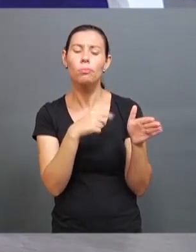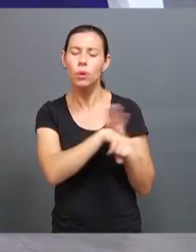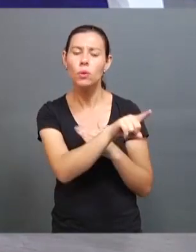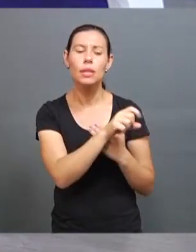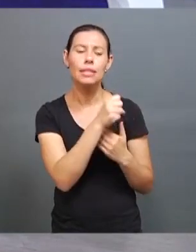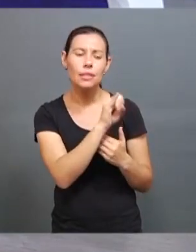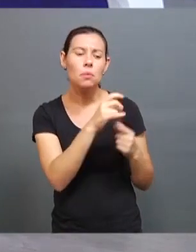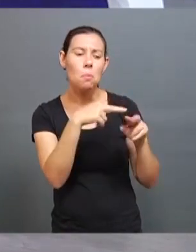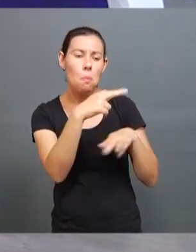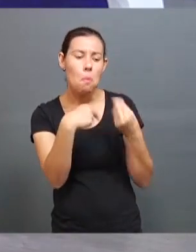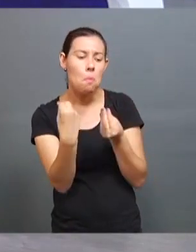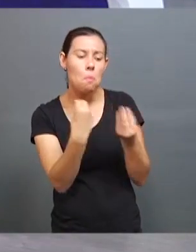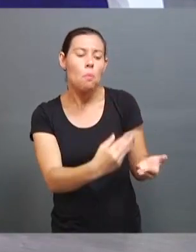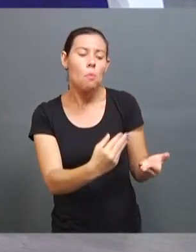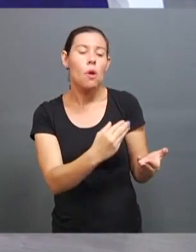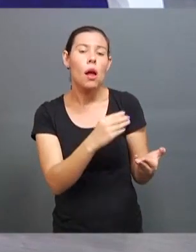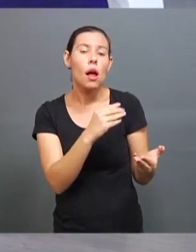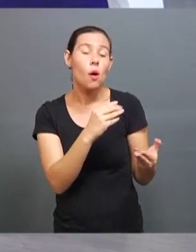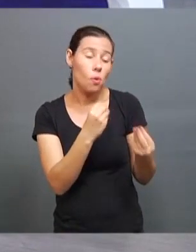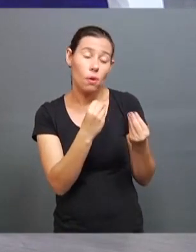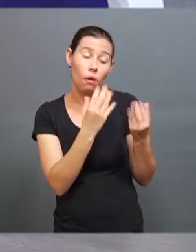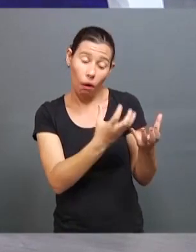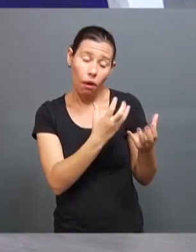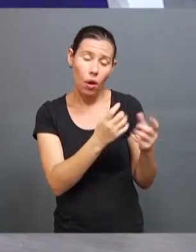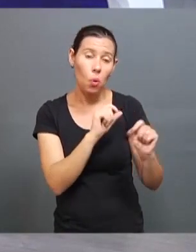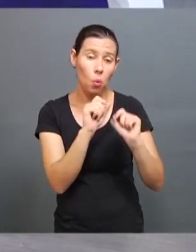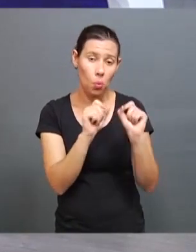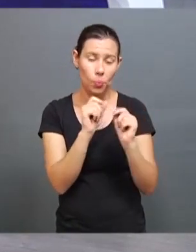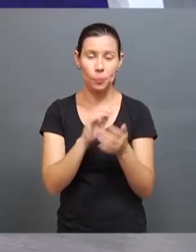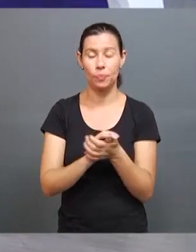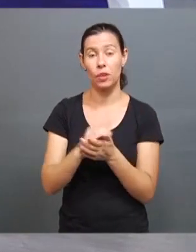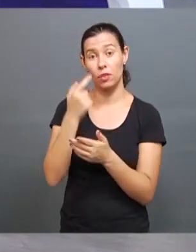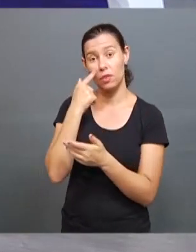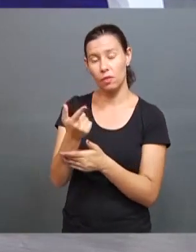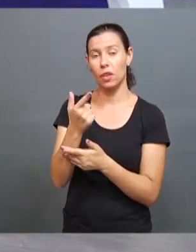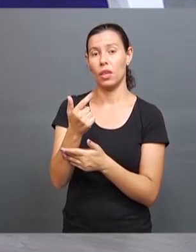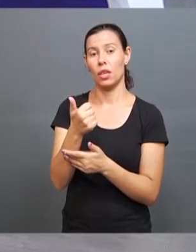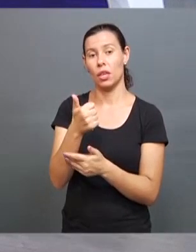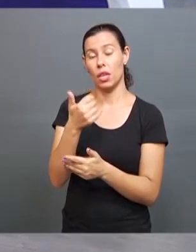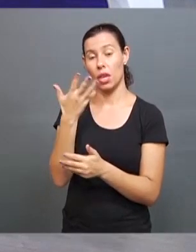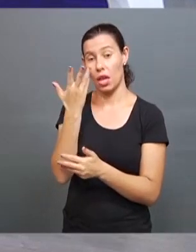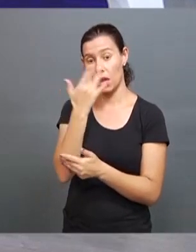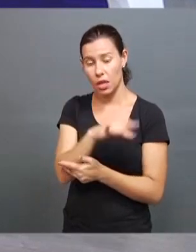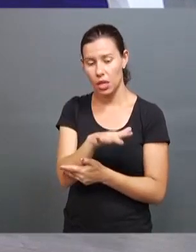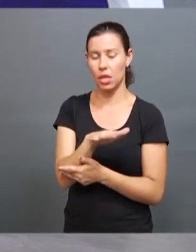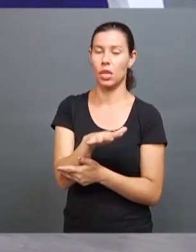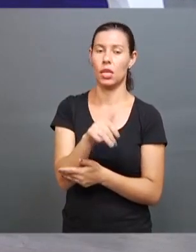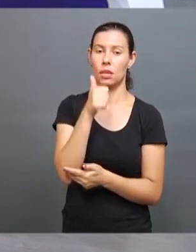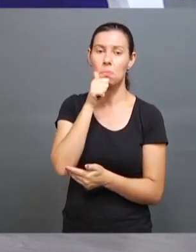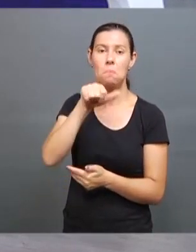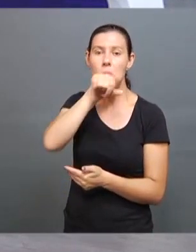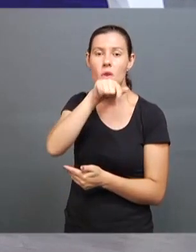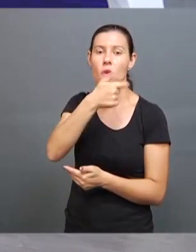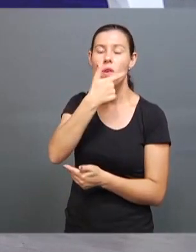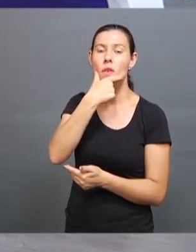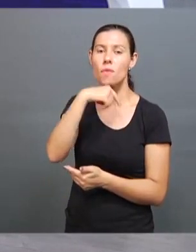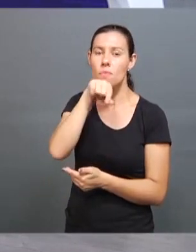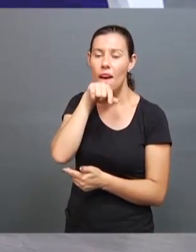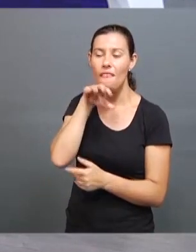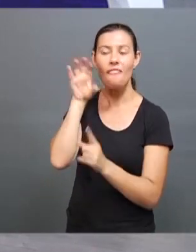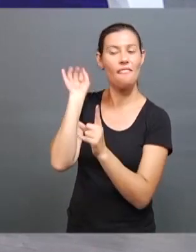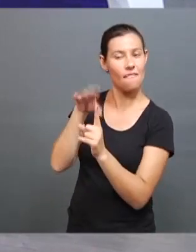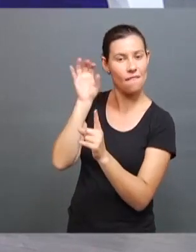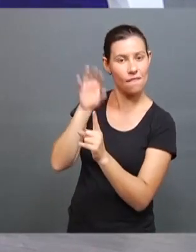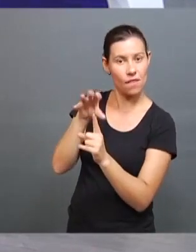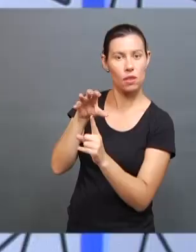você vê isso? A criança, ela tem poder de influência na compra dos pais ou não, assim, do ponto de vista psicológico? O que que a gente pode dizer? Ela